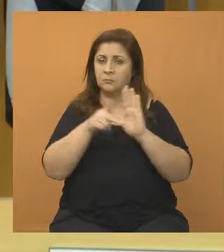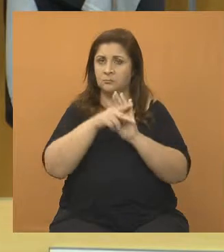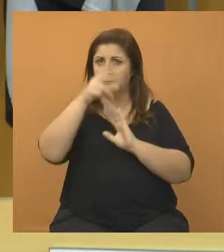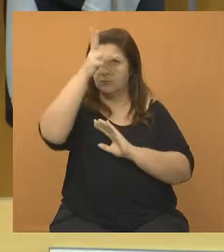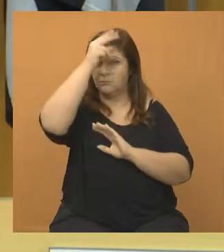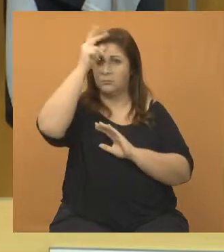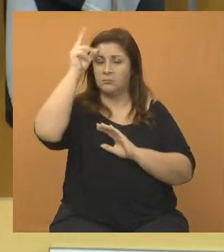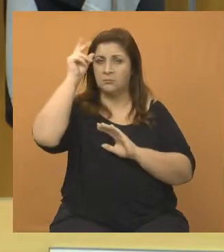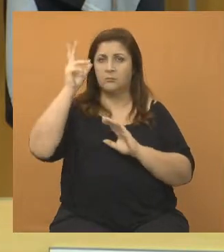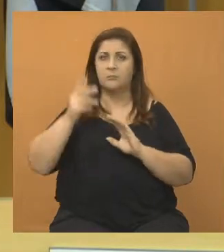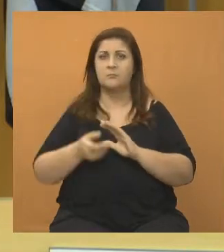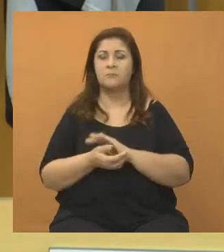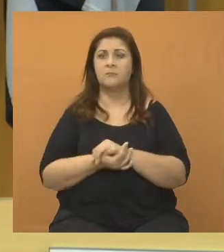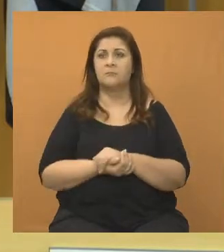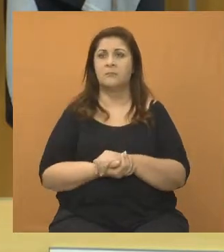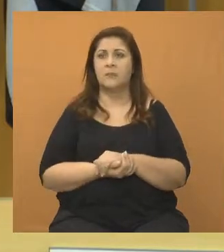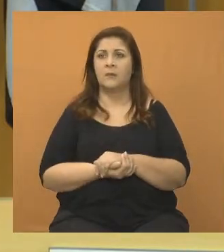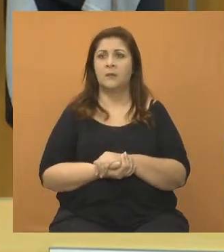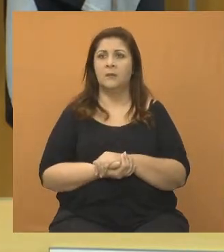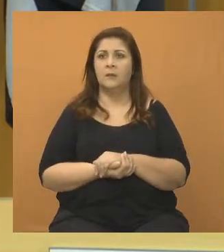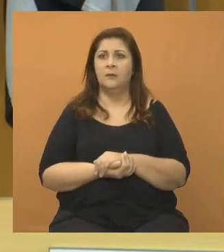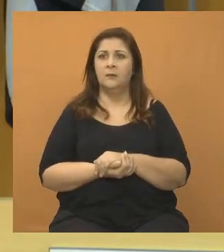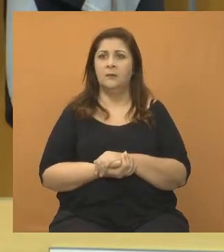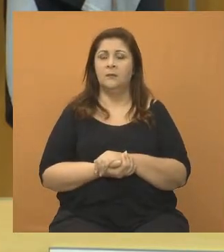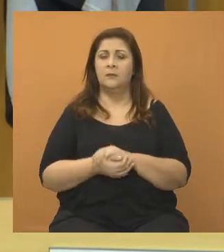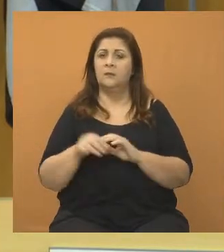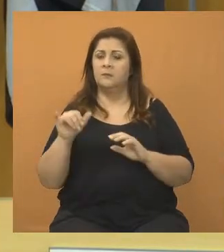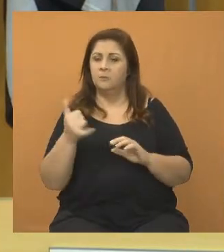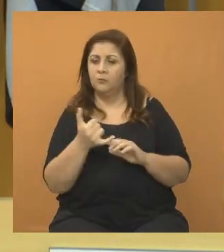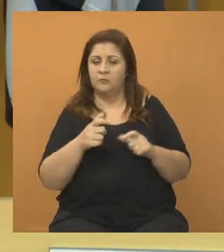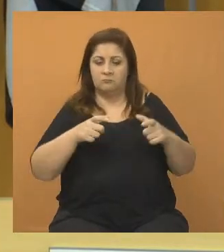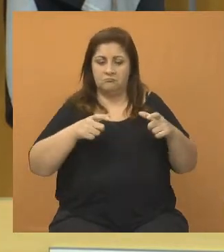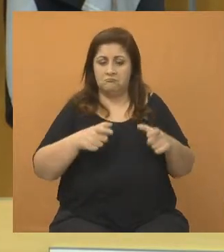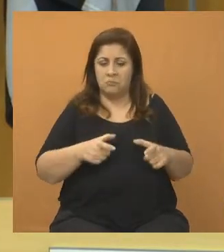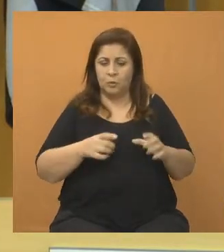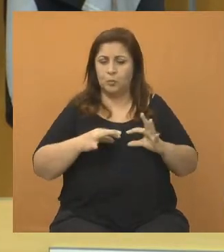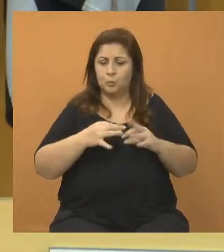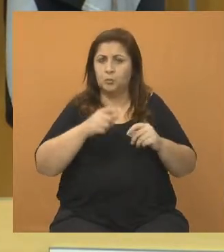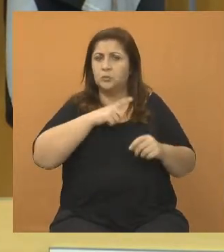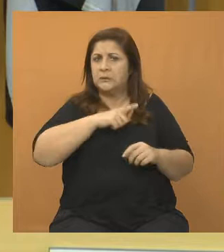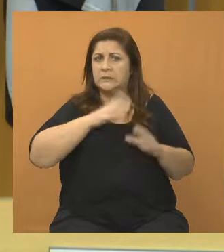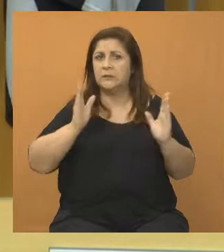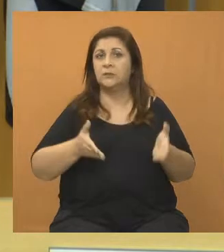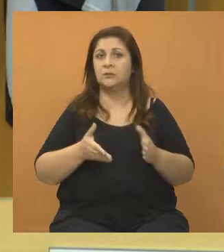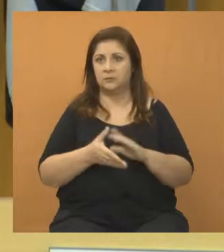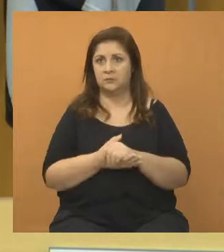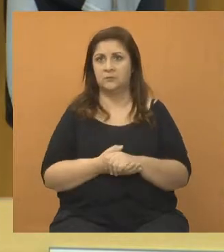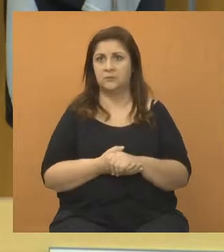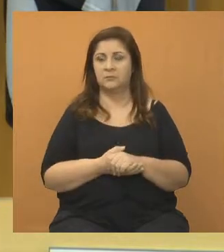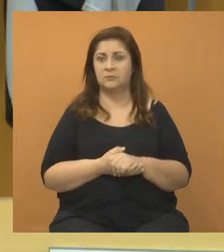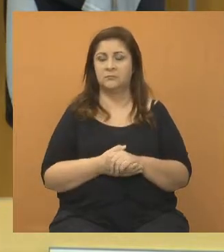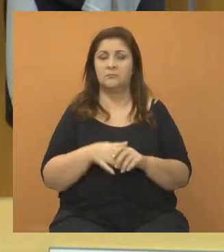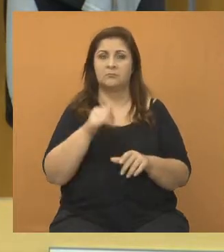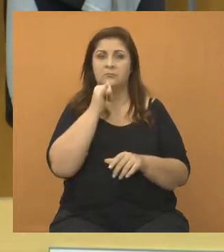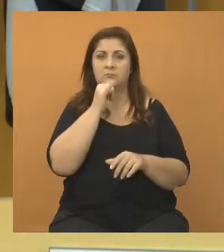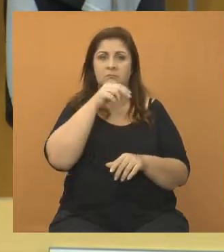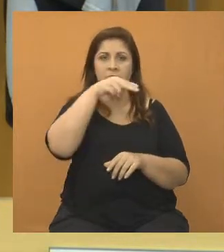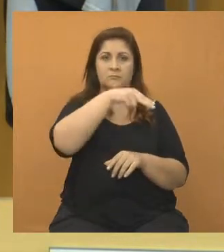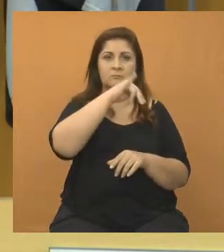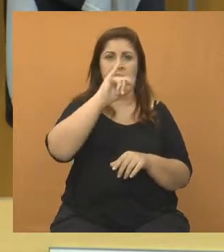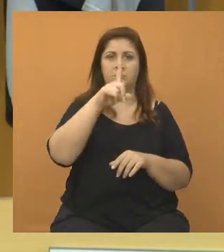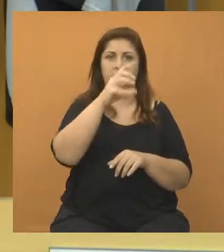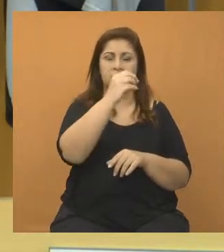viraram administradores regionais, né, então você aproveitou a estrutura que já existia. Na região do Danilo Máximo, a